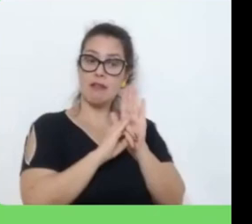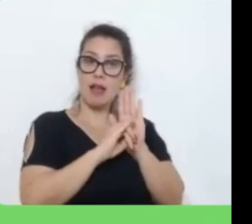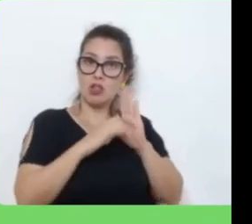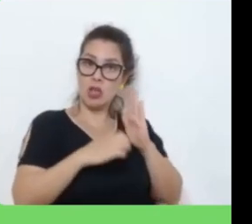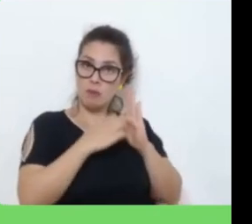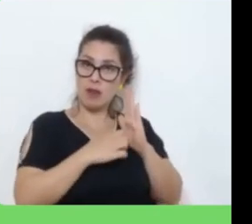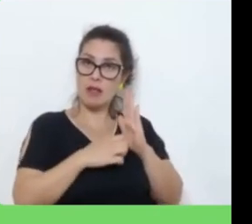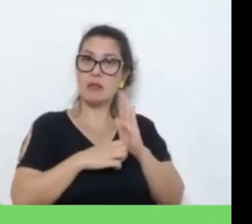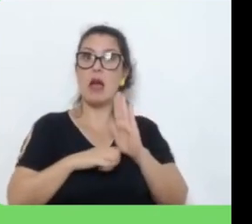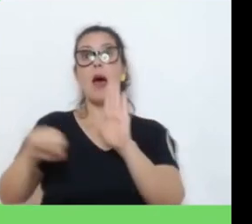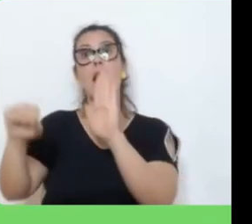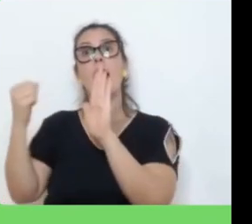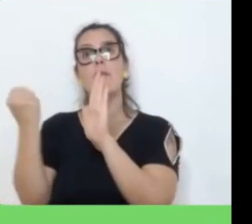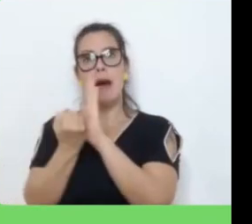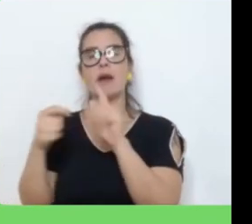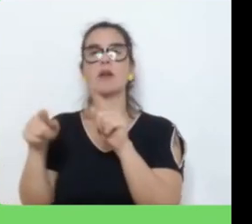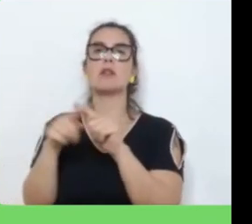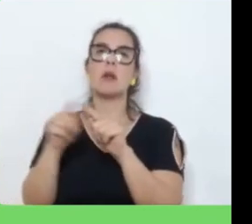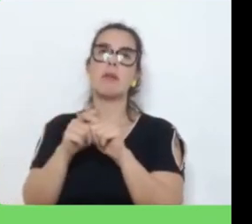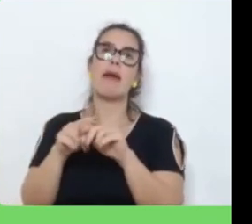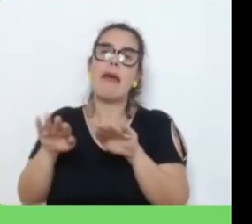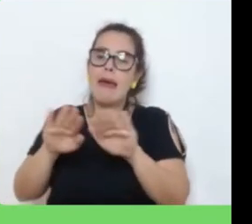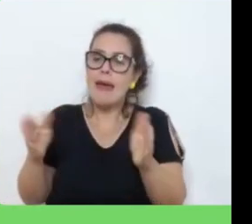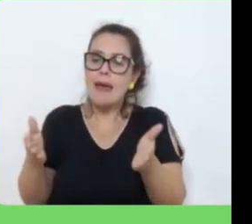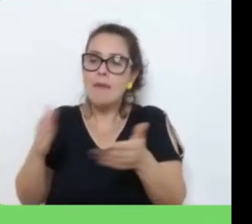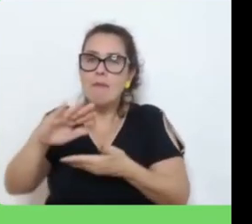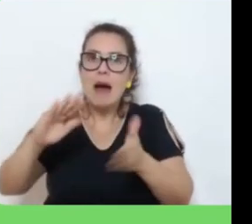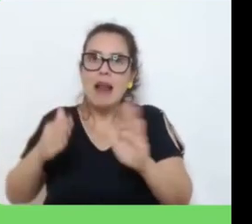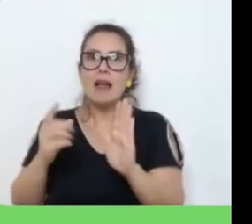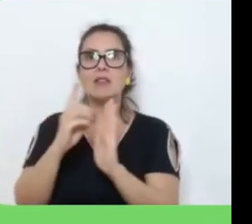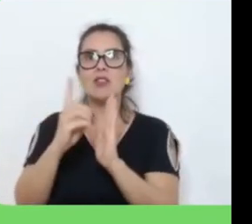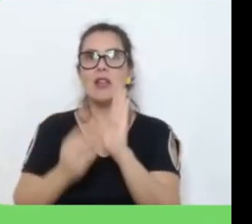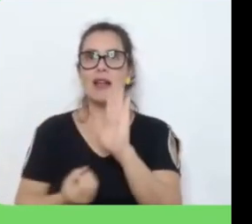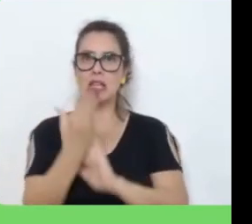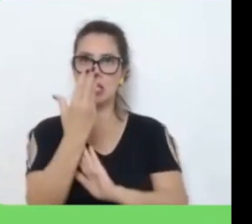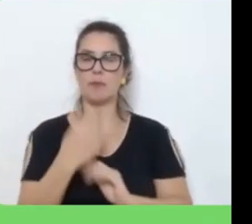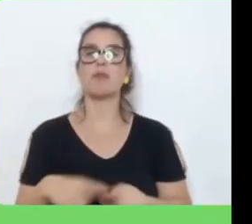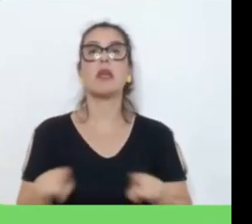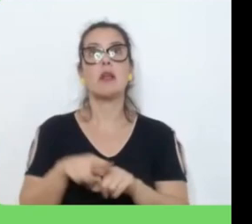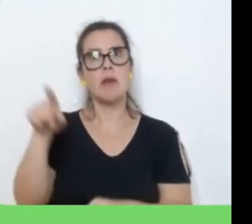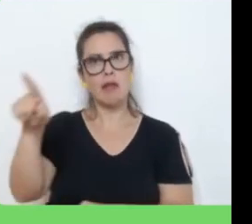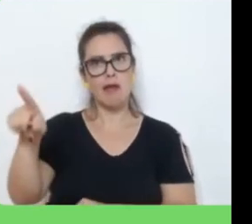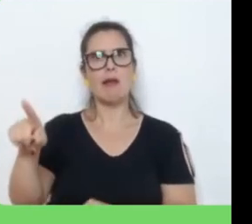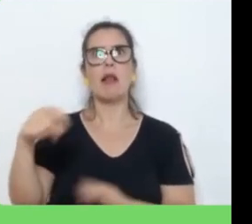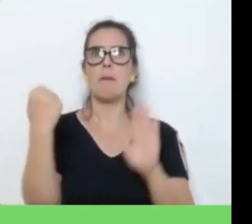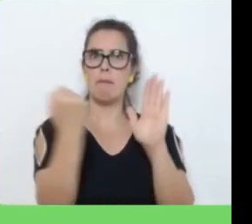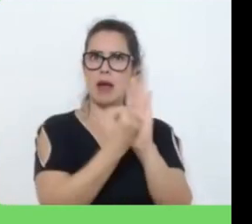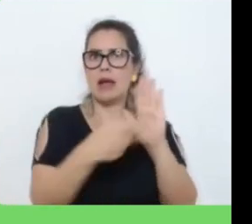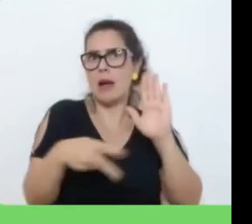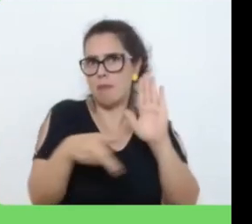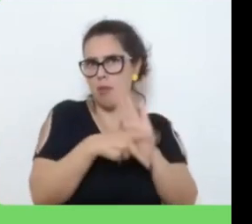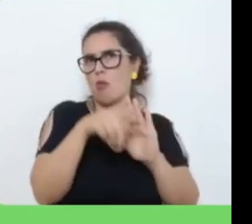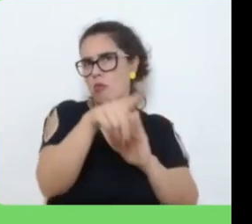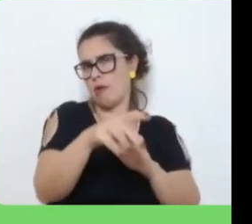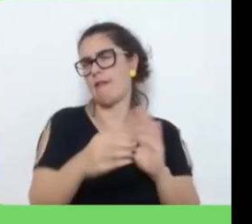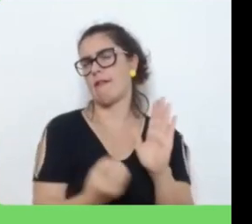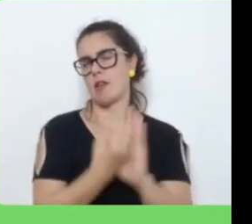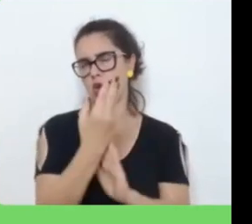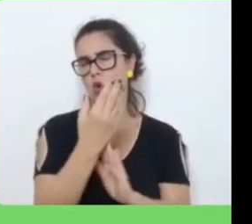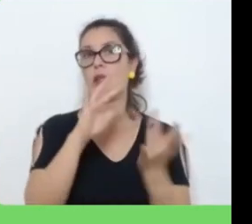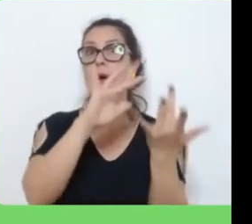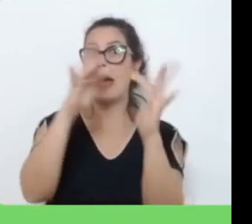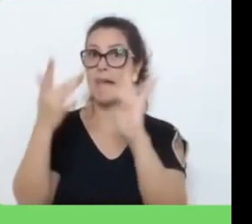e design de embalagens uma curiosidade é que ele que fez o logo da rede Progressista de games e ficou muito